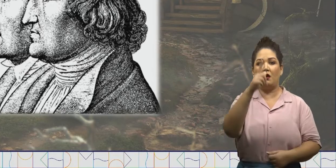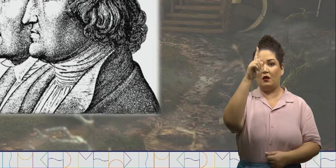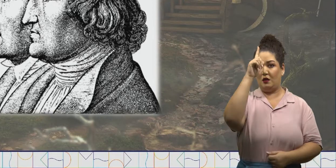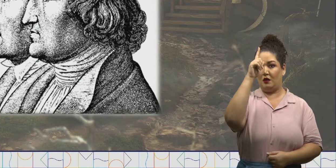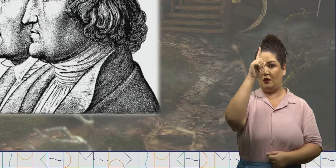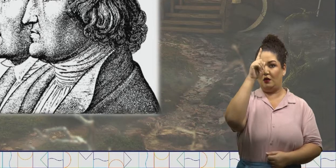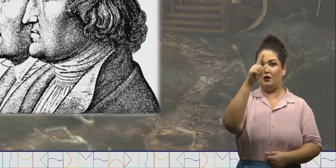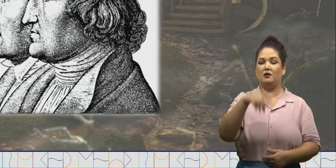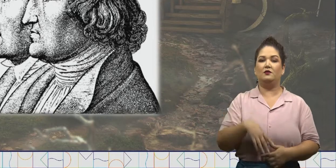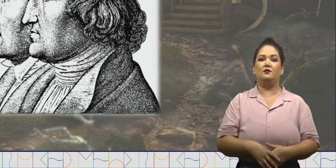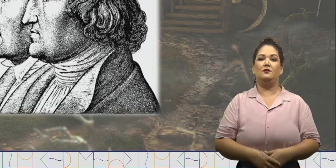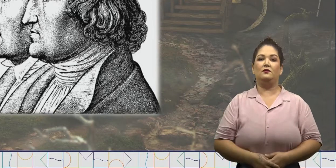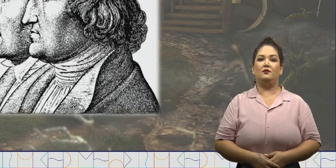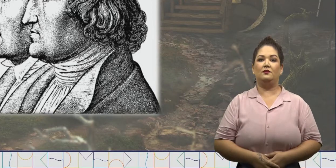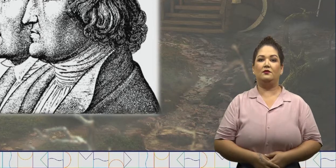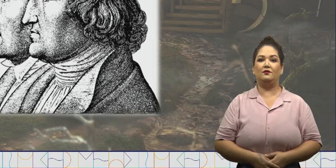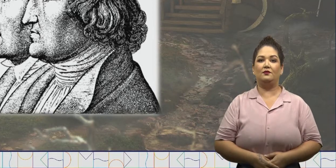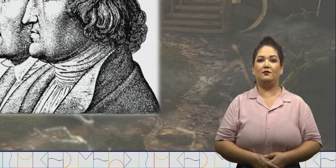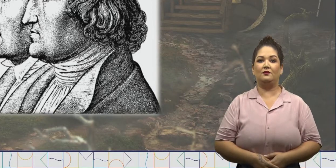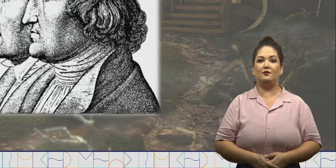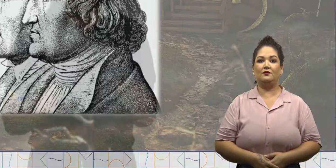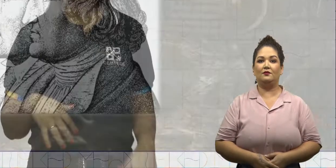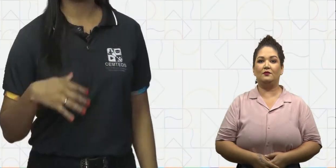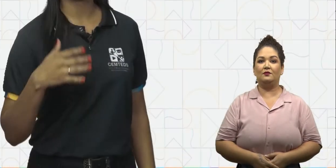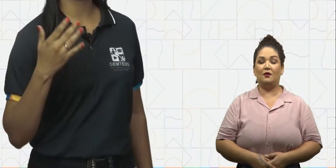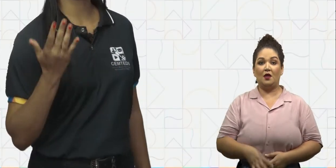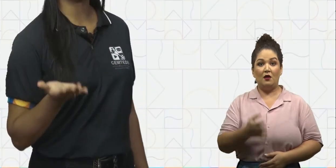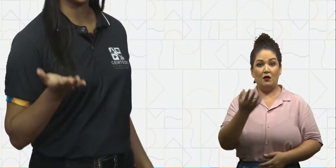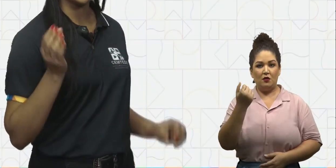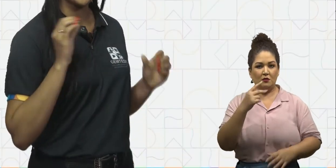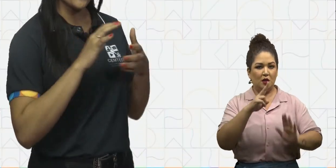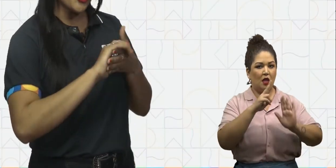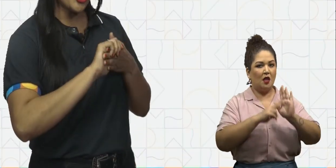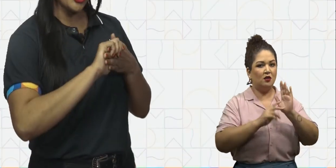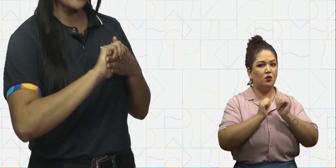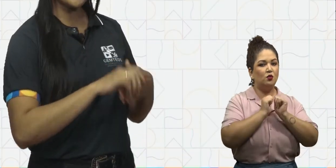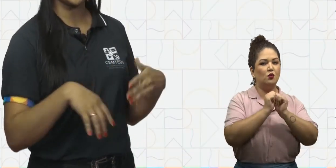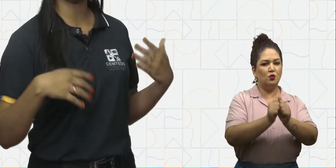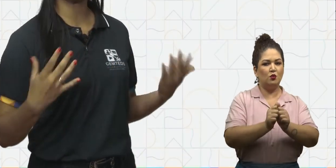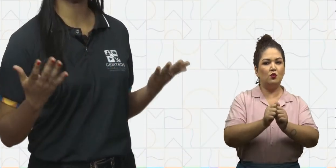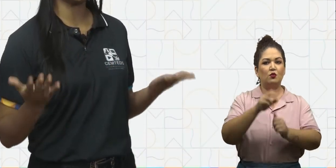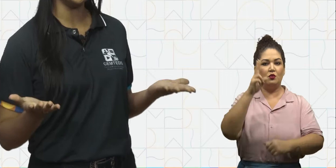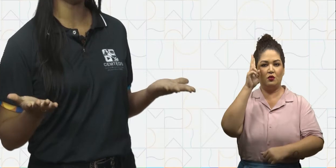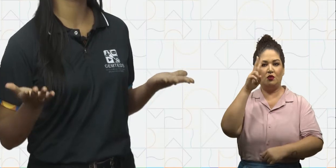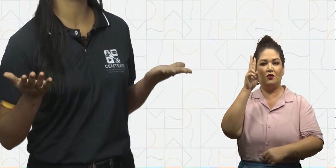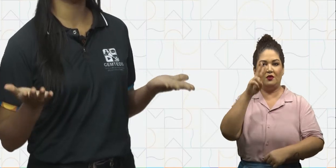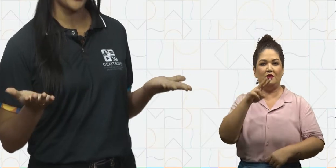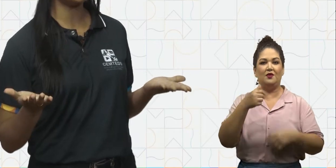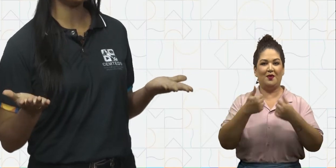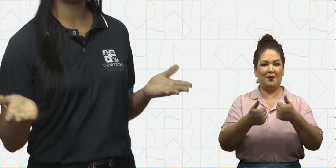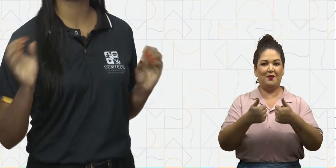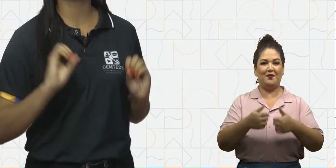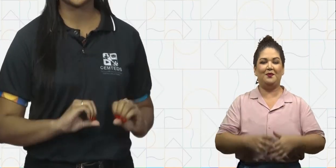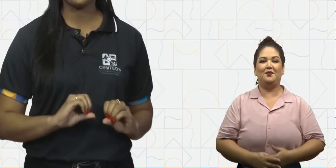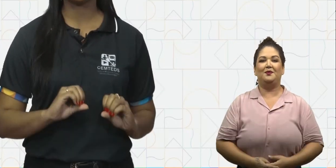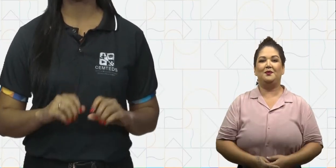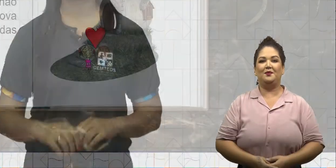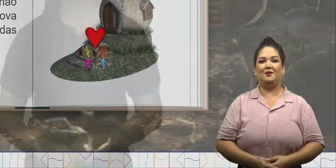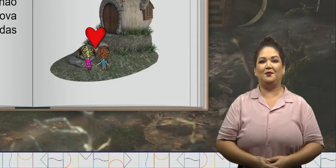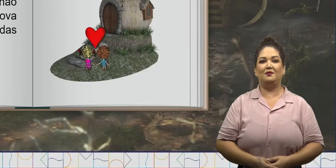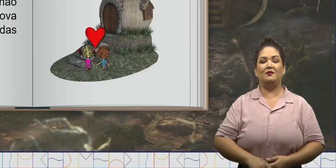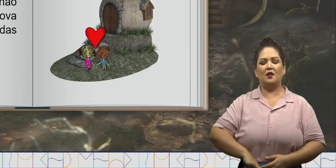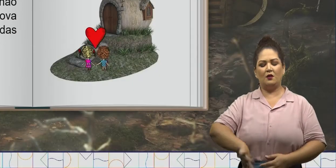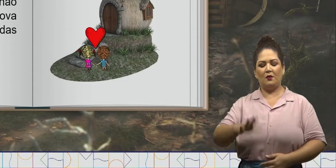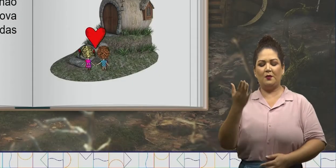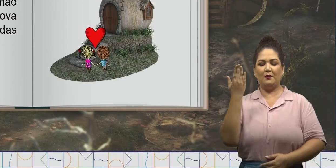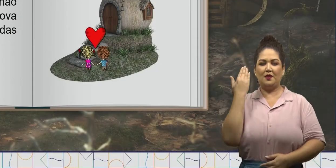chama Alemanha. Olha aqui para mim. Vamos ler juntinhos a nossa historinha, combinado? Vamos lá?